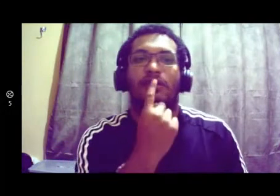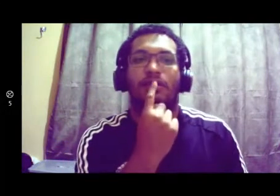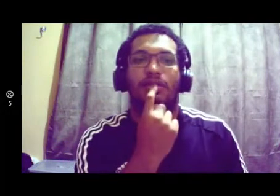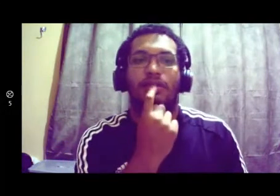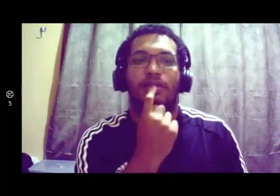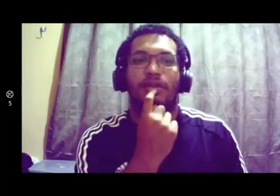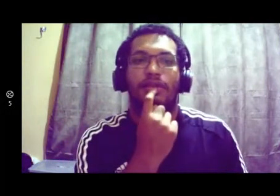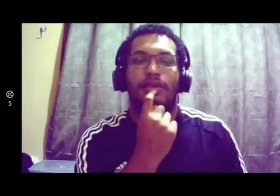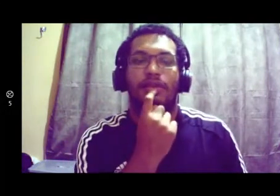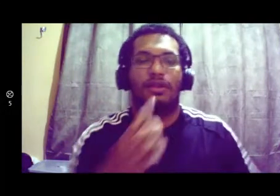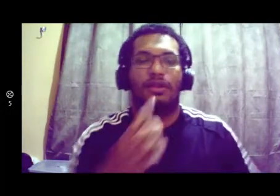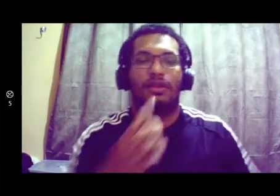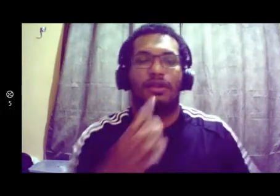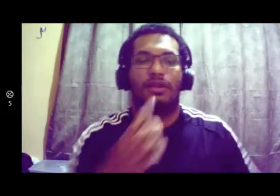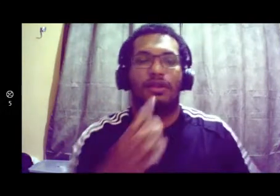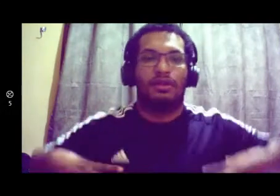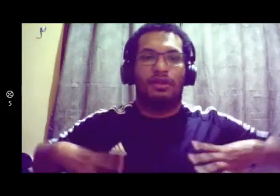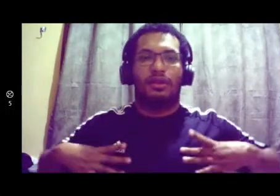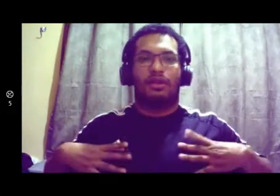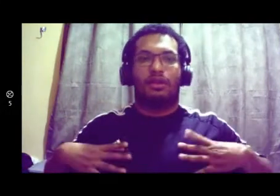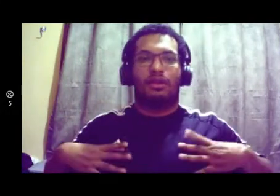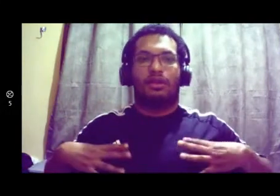ó.